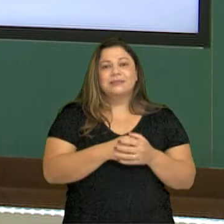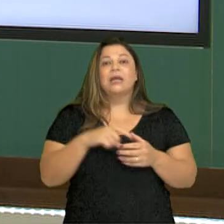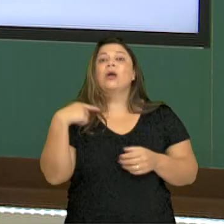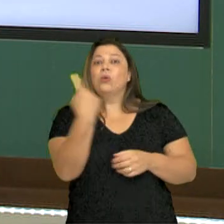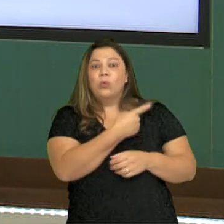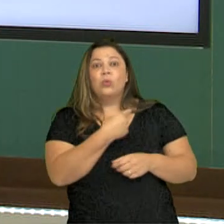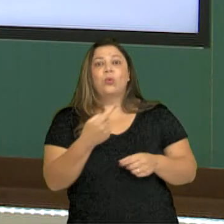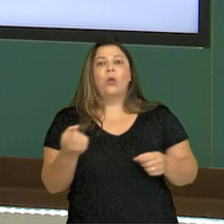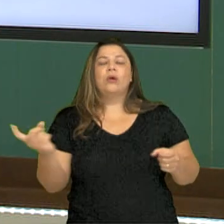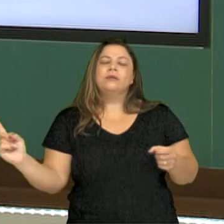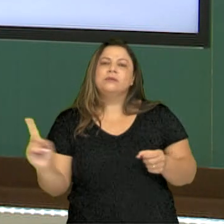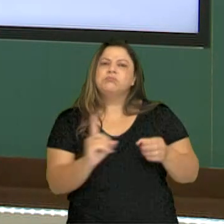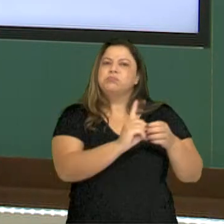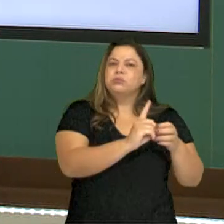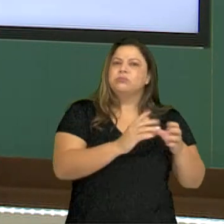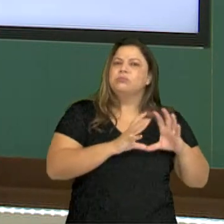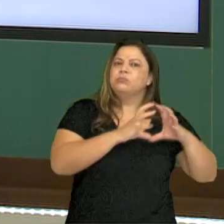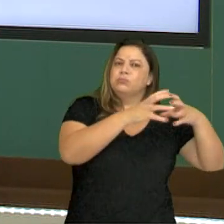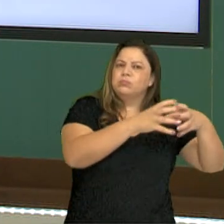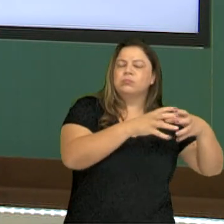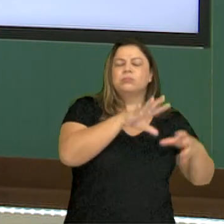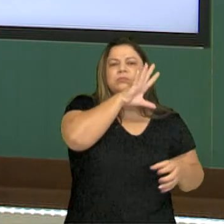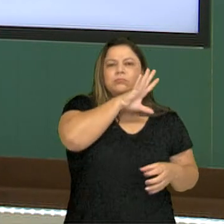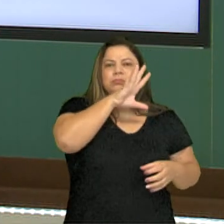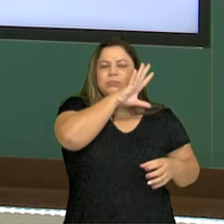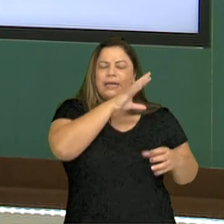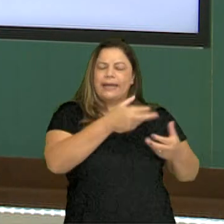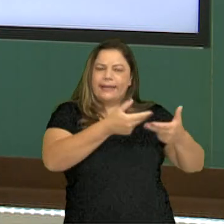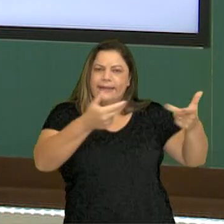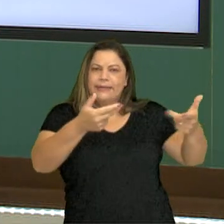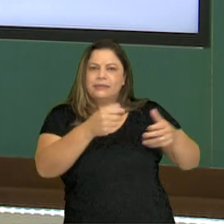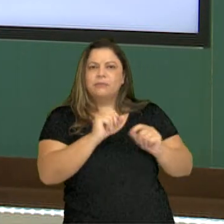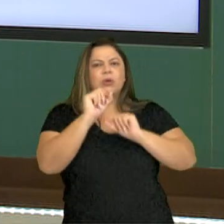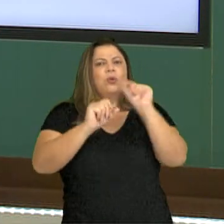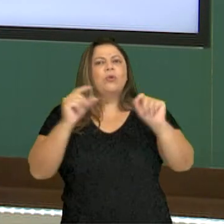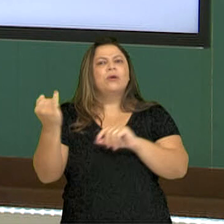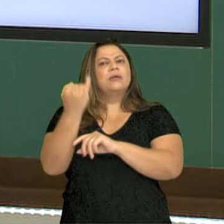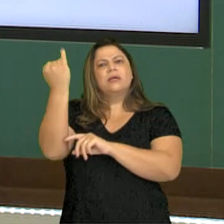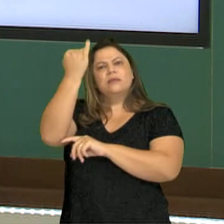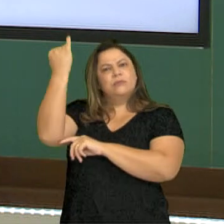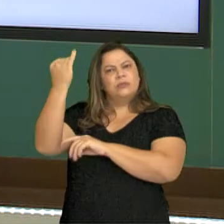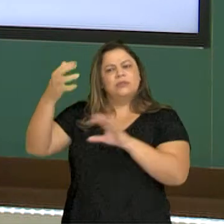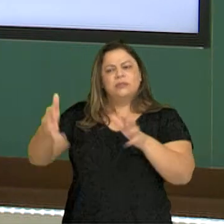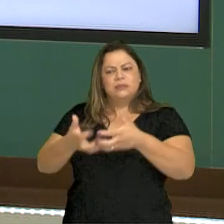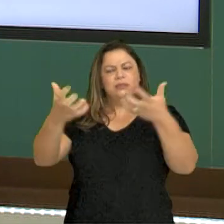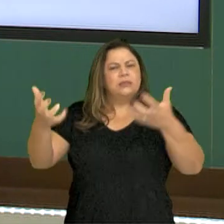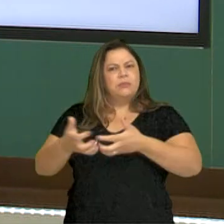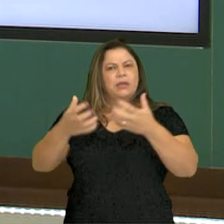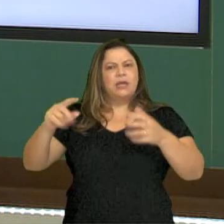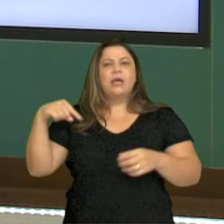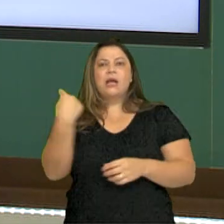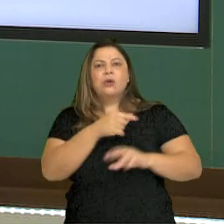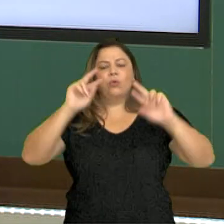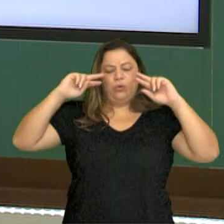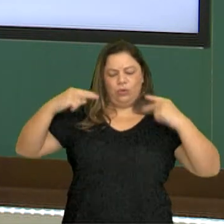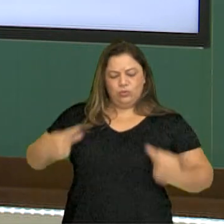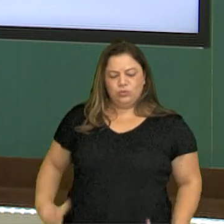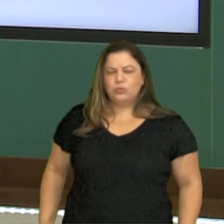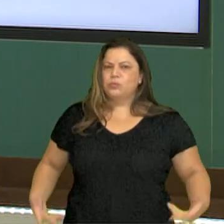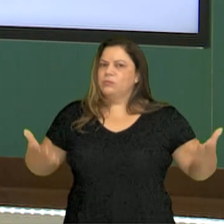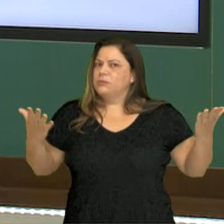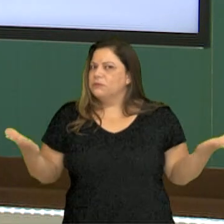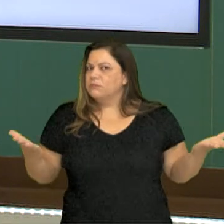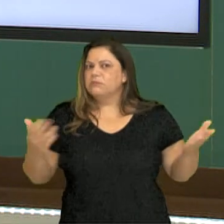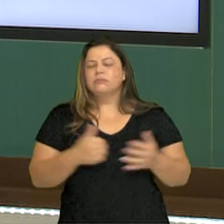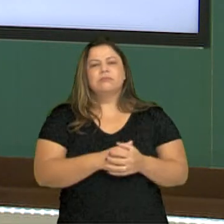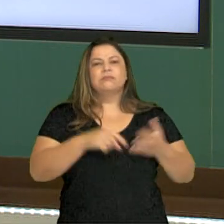grupo. Nós pertencemos ao reino Animalia. Então, qual é a importância das plantas para nós, seres humanos, também? Bom, as plantas têm